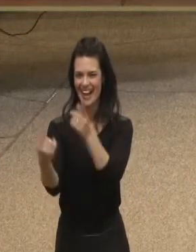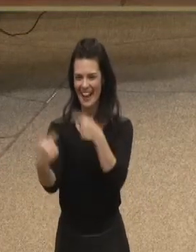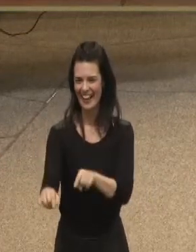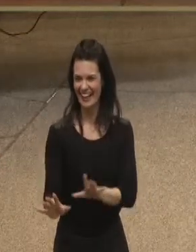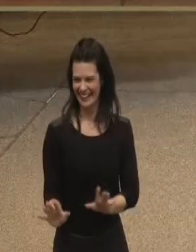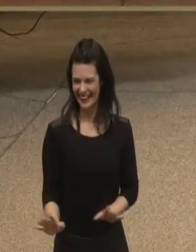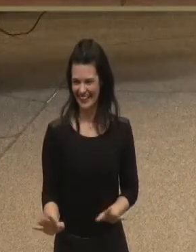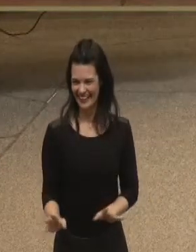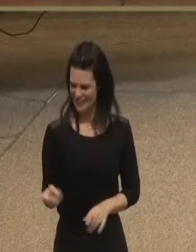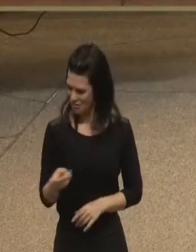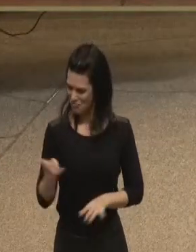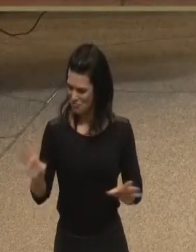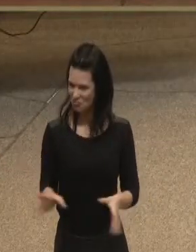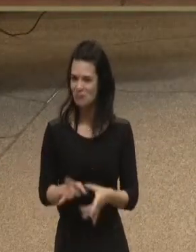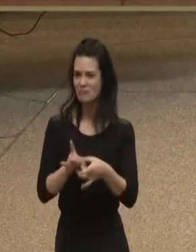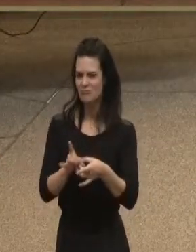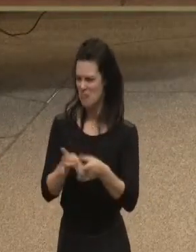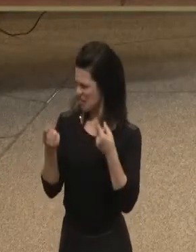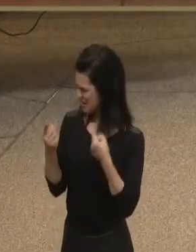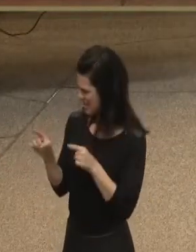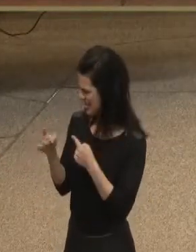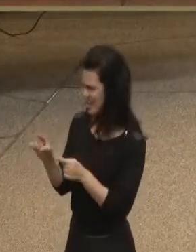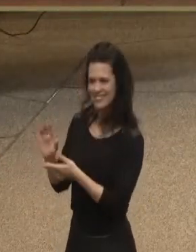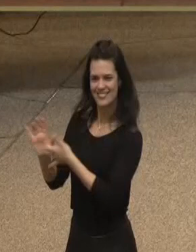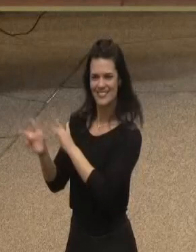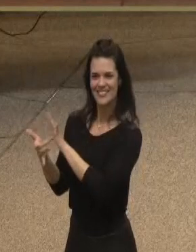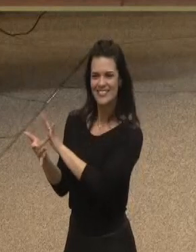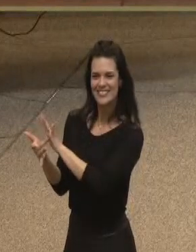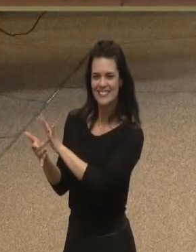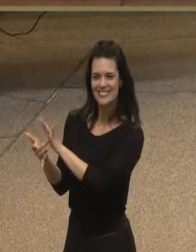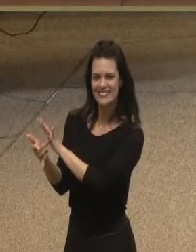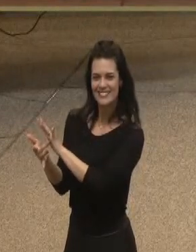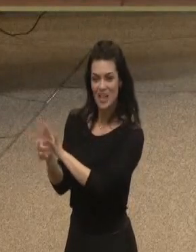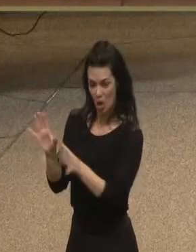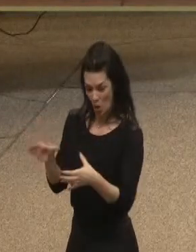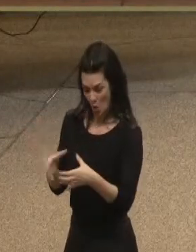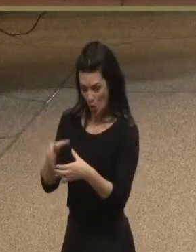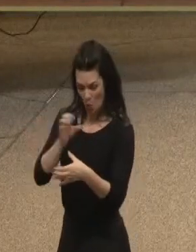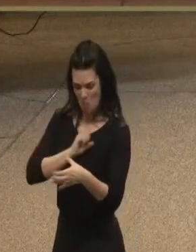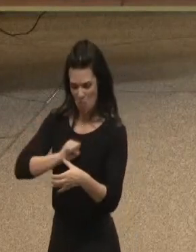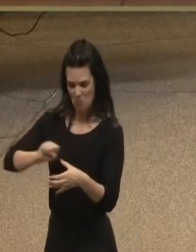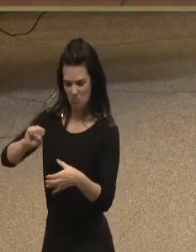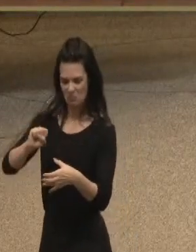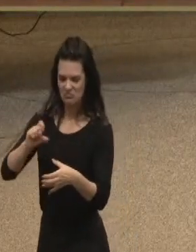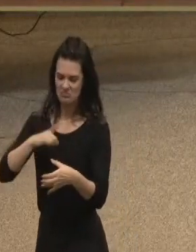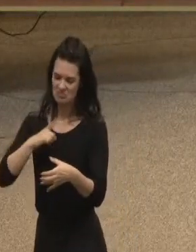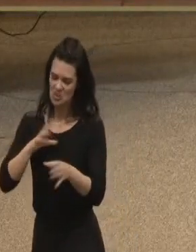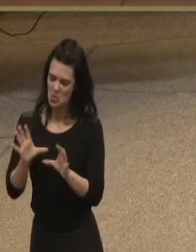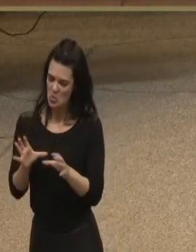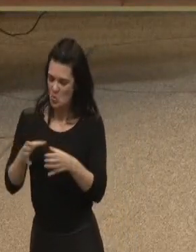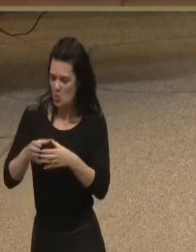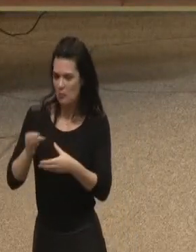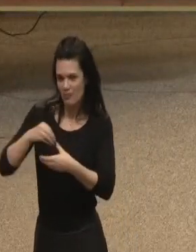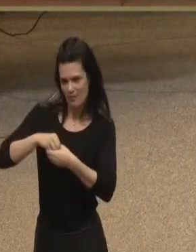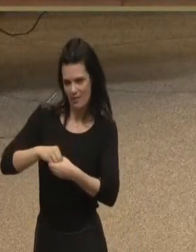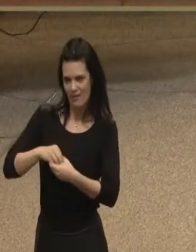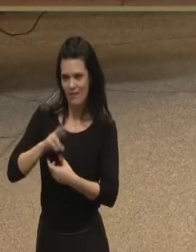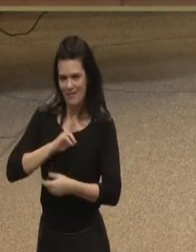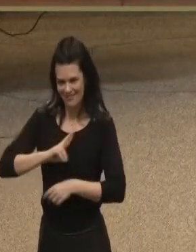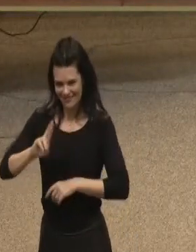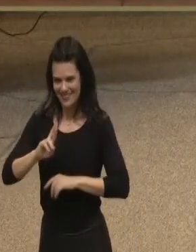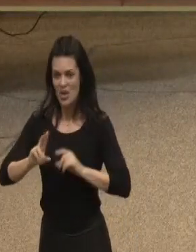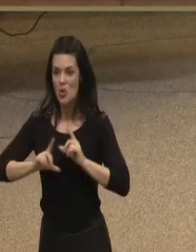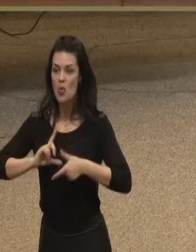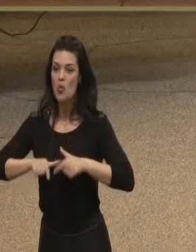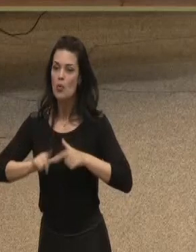de se aliar. Os saduceus eram então um partido, como dizem alguns, até uma seita dentro do judaísmo, mas que tinha